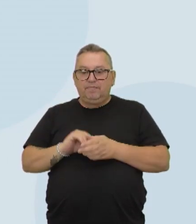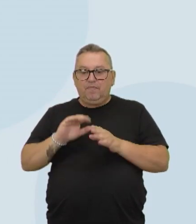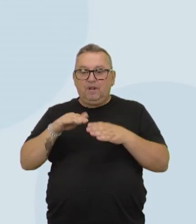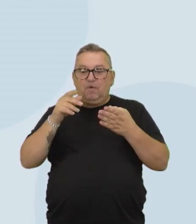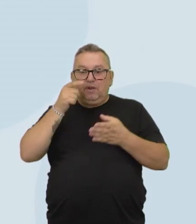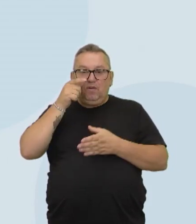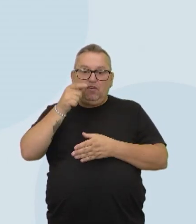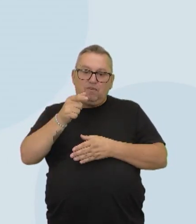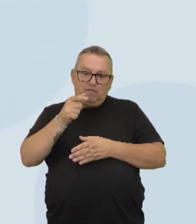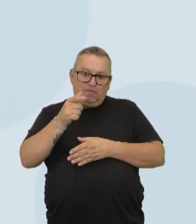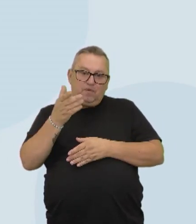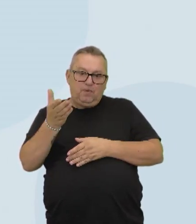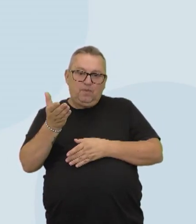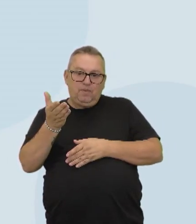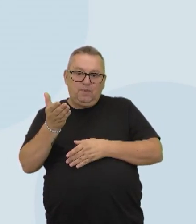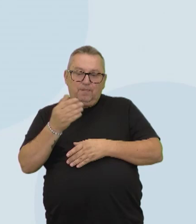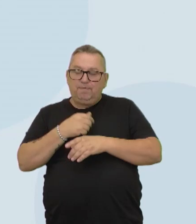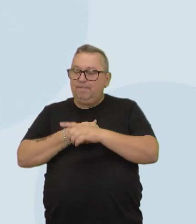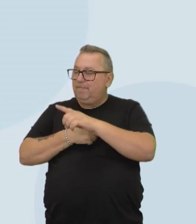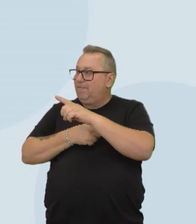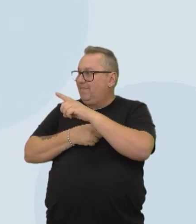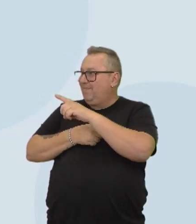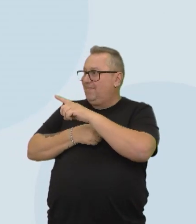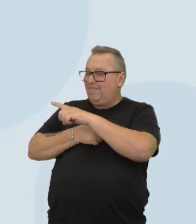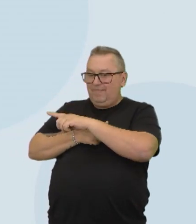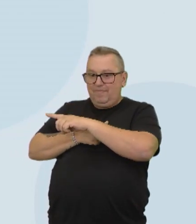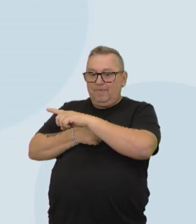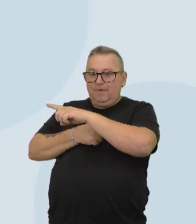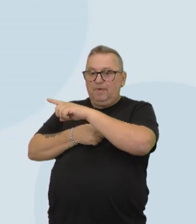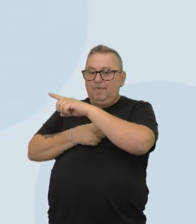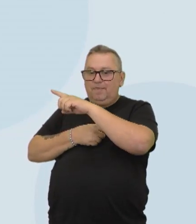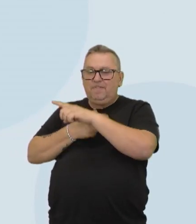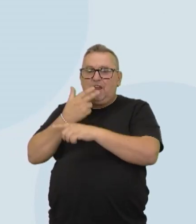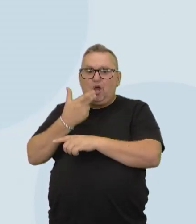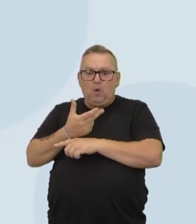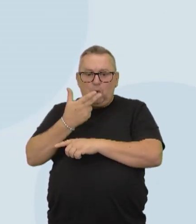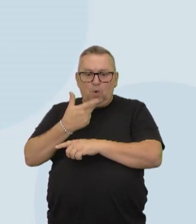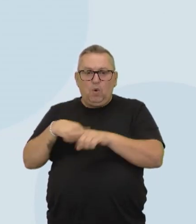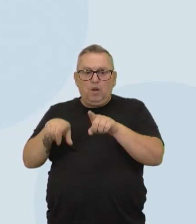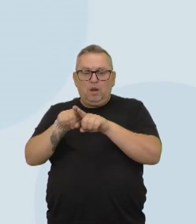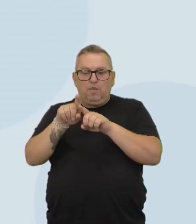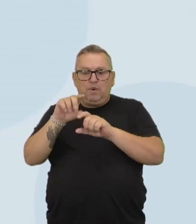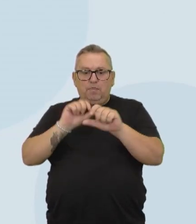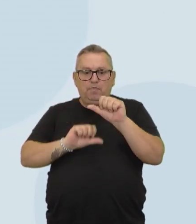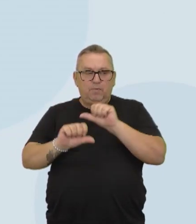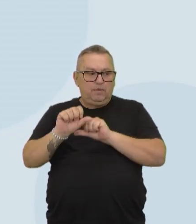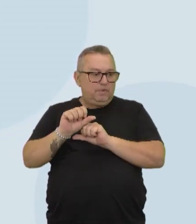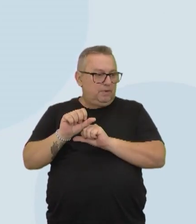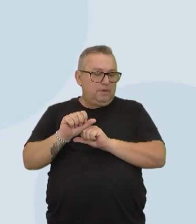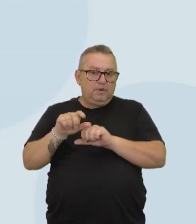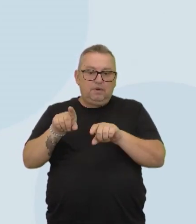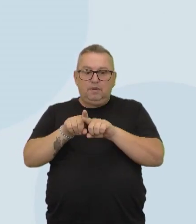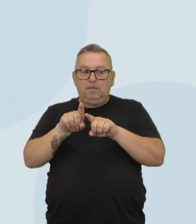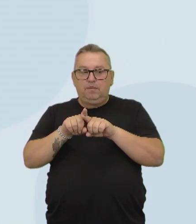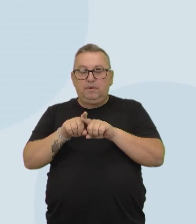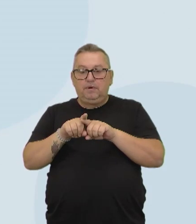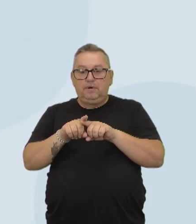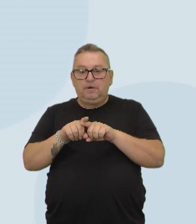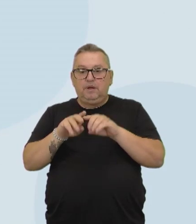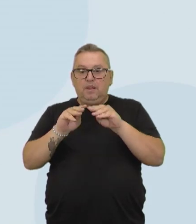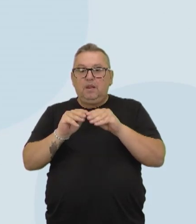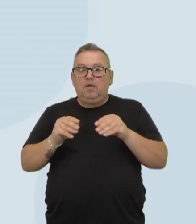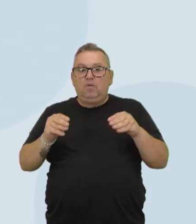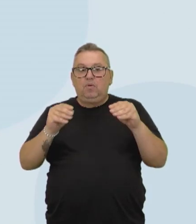o que a gente vê na imagem, né? A gente está vendo a cor, né? A formação da cor vai se modificando aí através dos horizontes. A textura dele, né? A